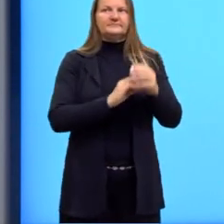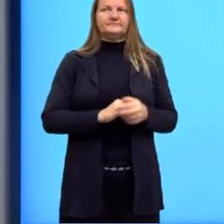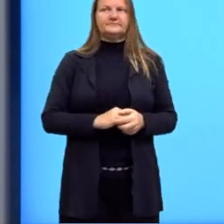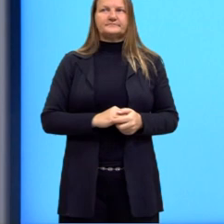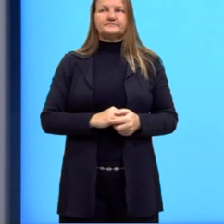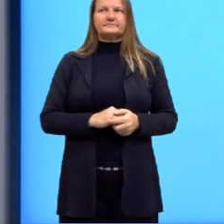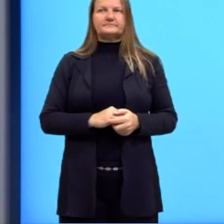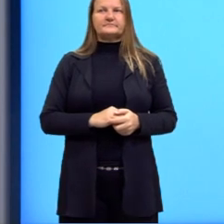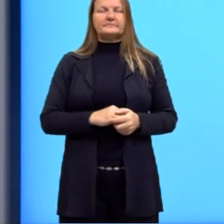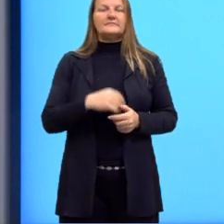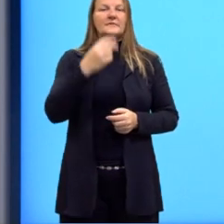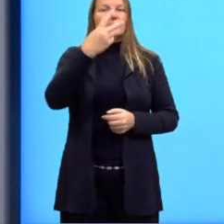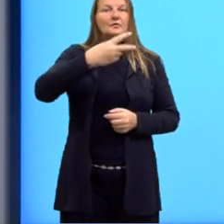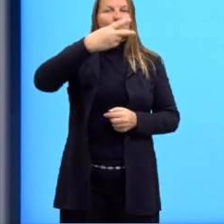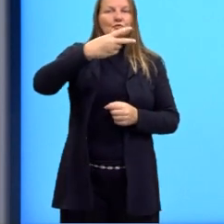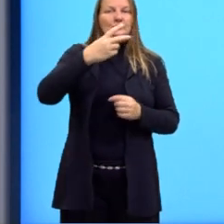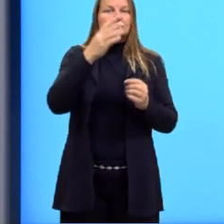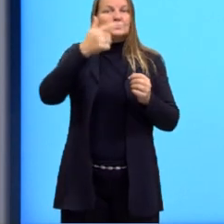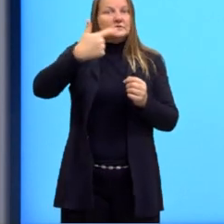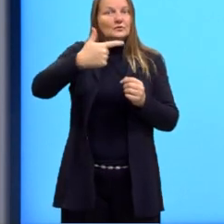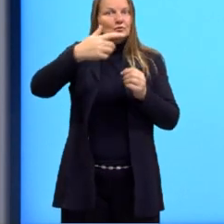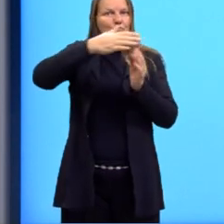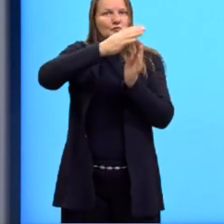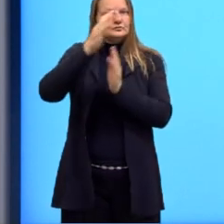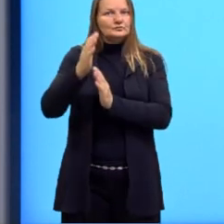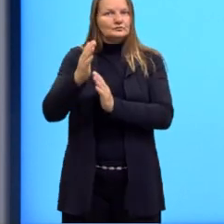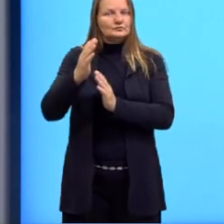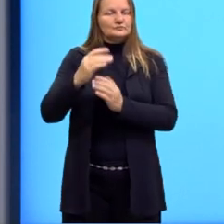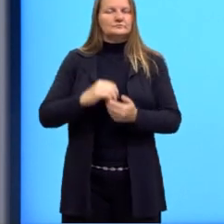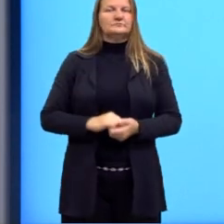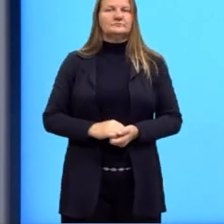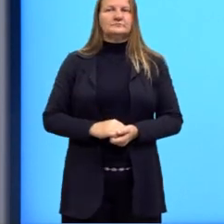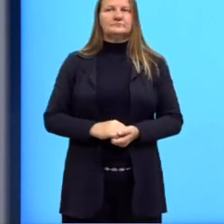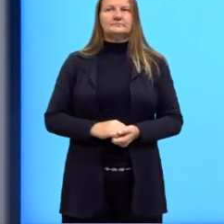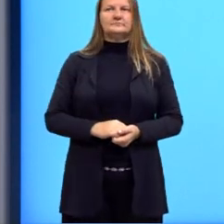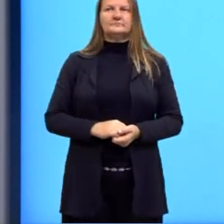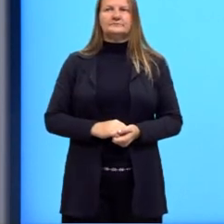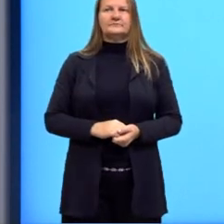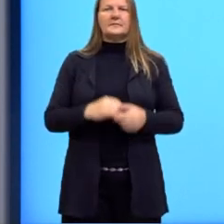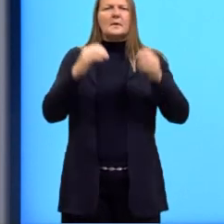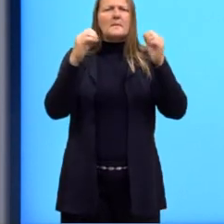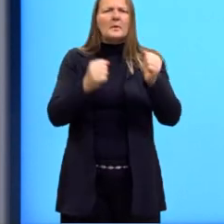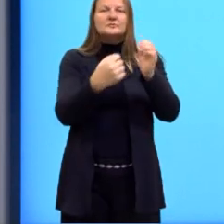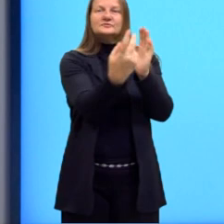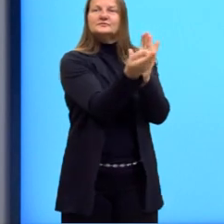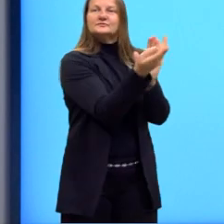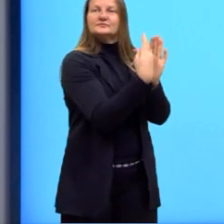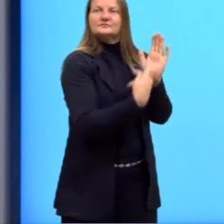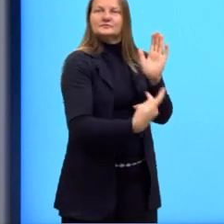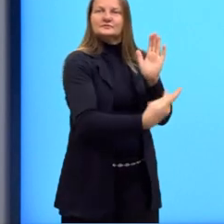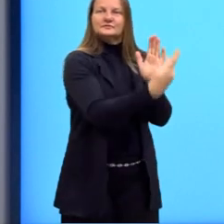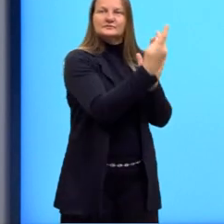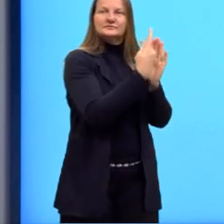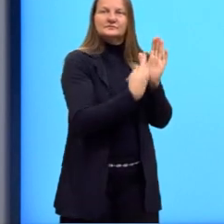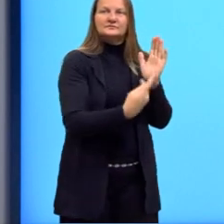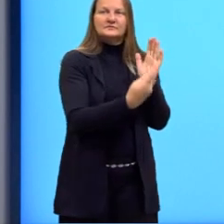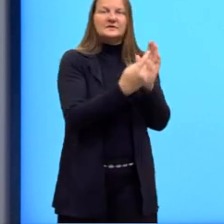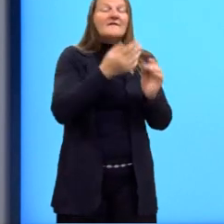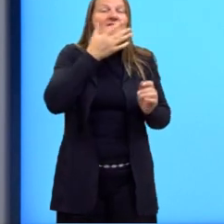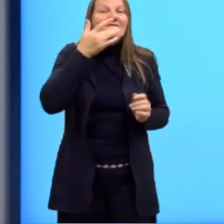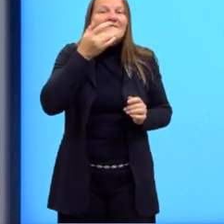essas lâmpadas ao mesmo tempo tá a gente pode desenhar né o jeito mais